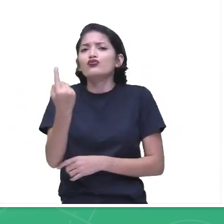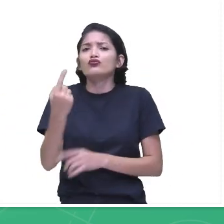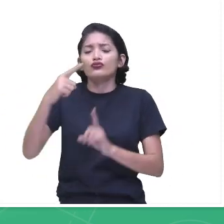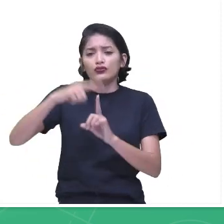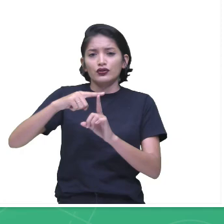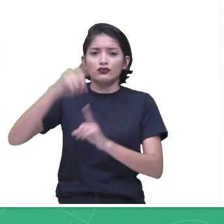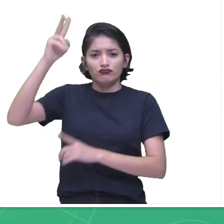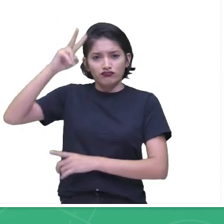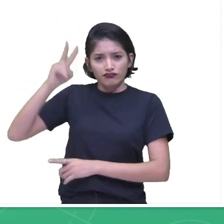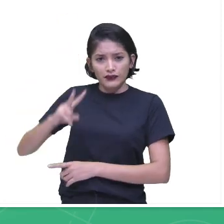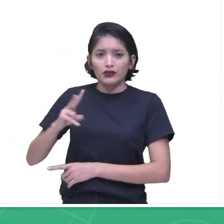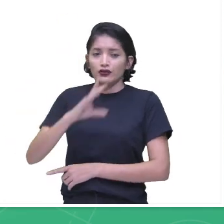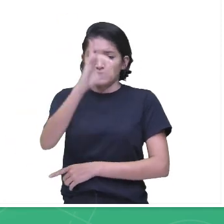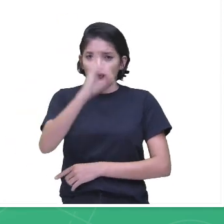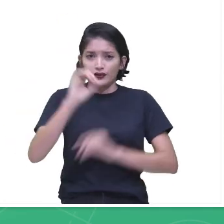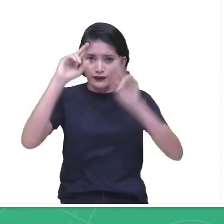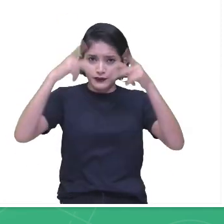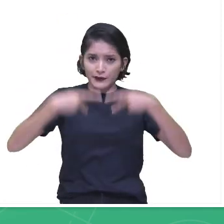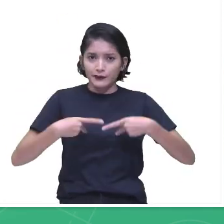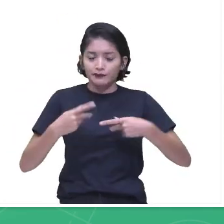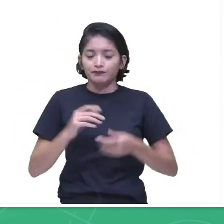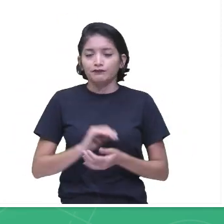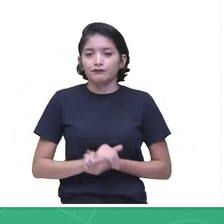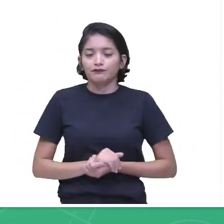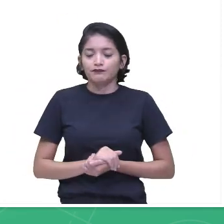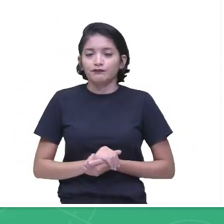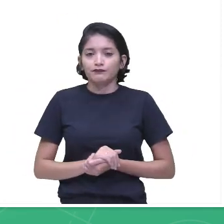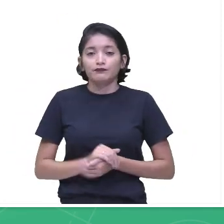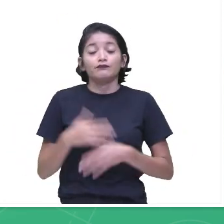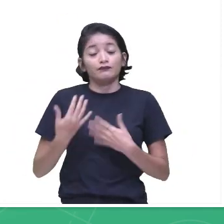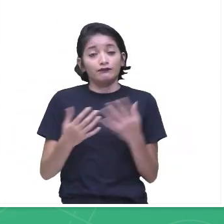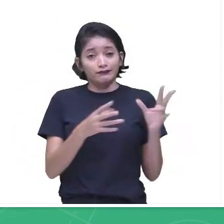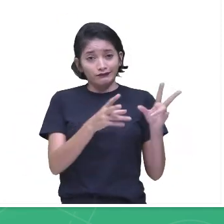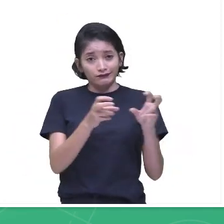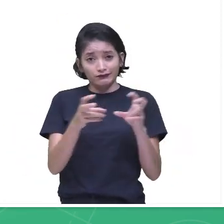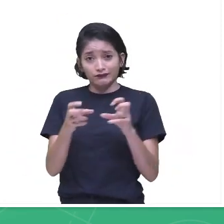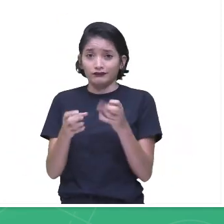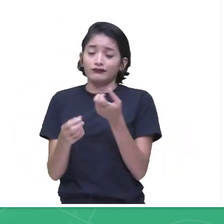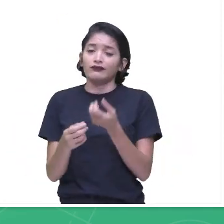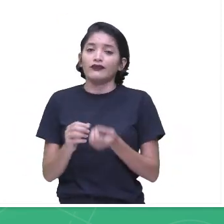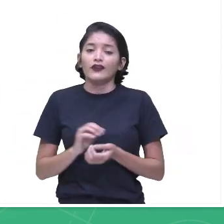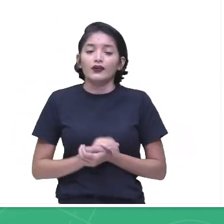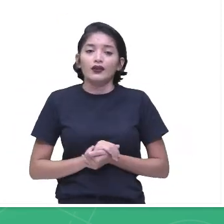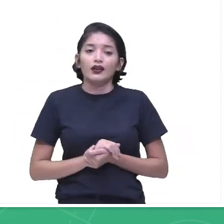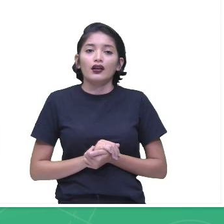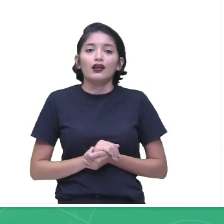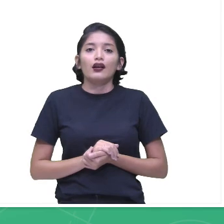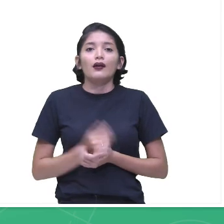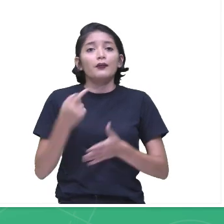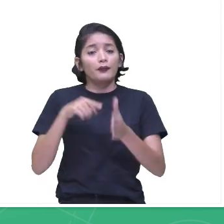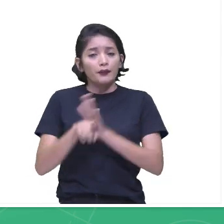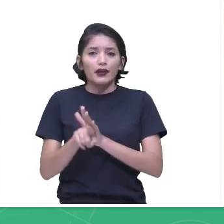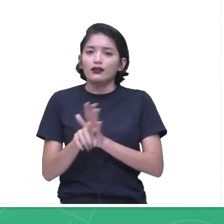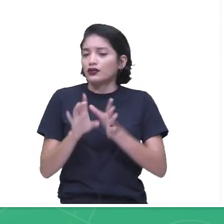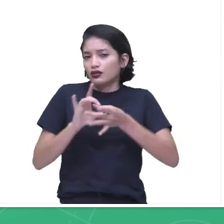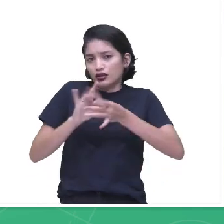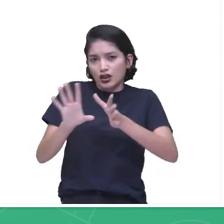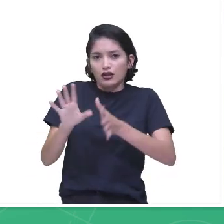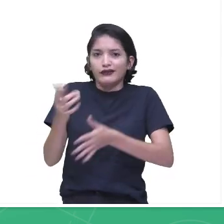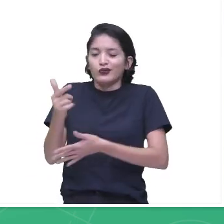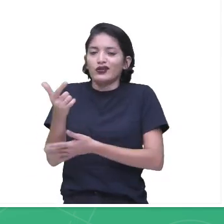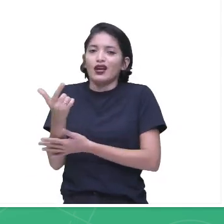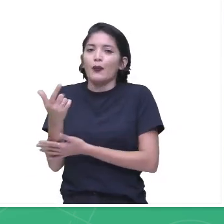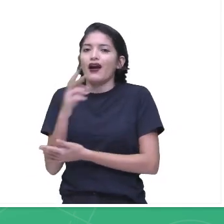direitos humanos. Como vocês podem perceber, essa questão é uma questão aberta, que nós não vamos ter